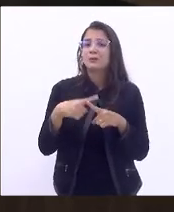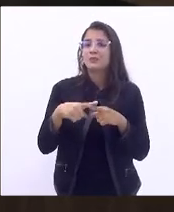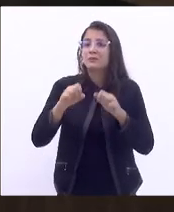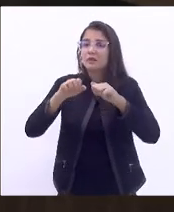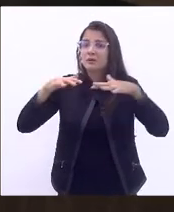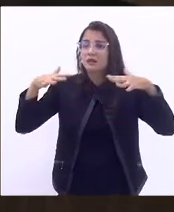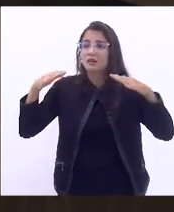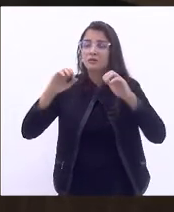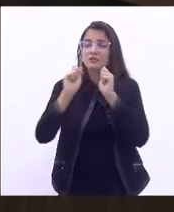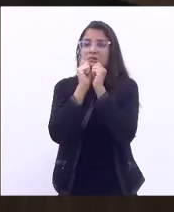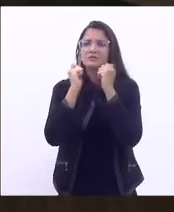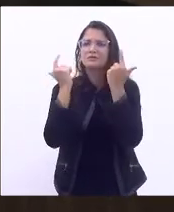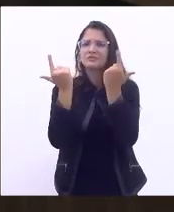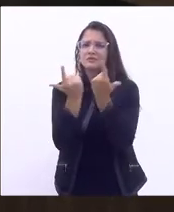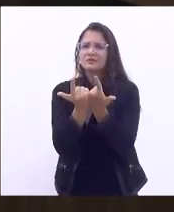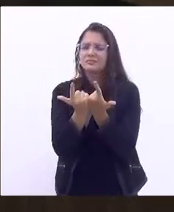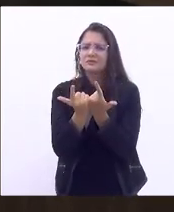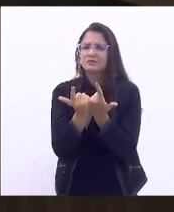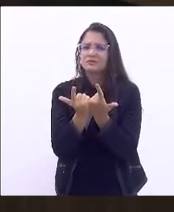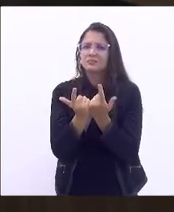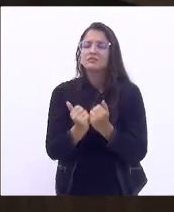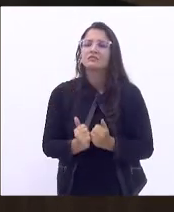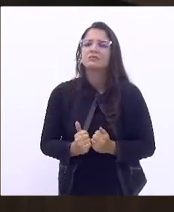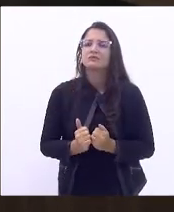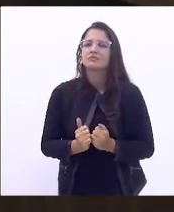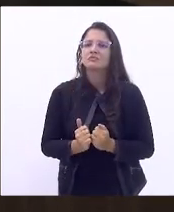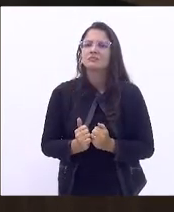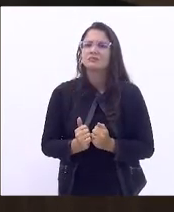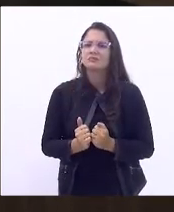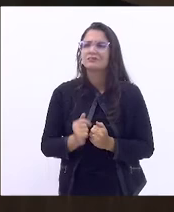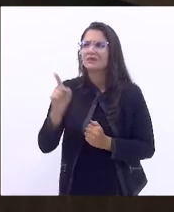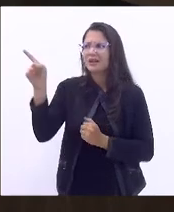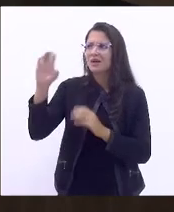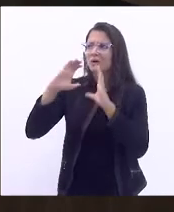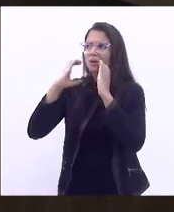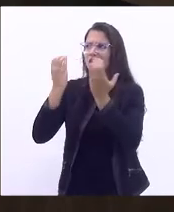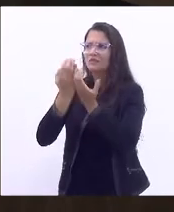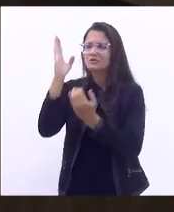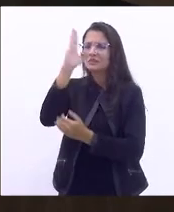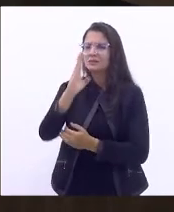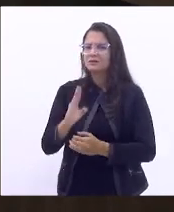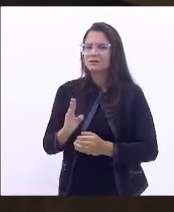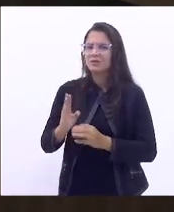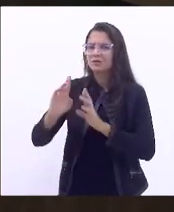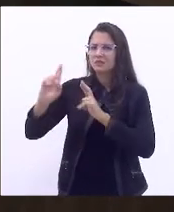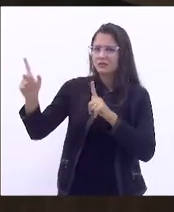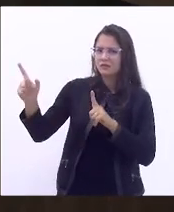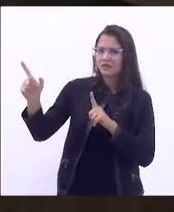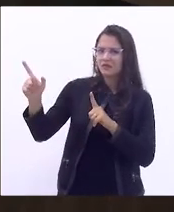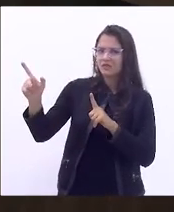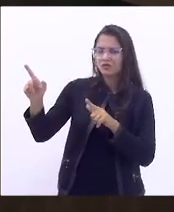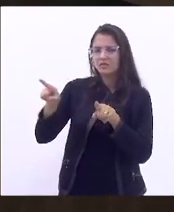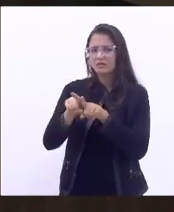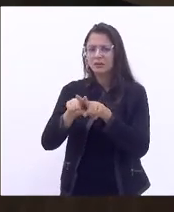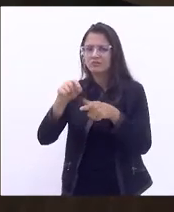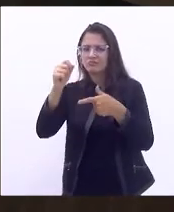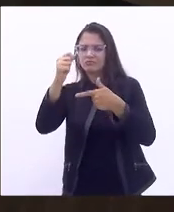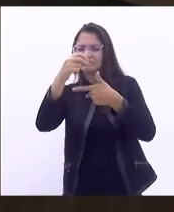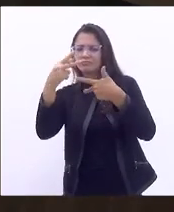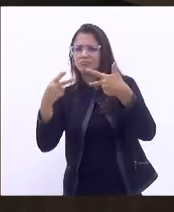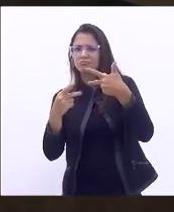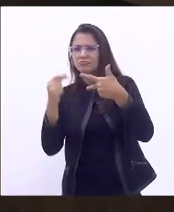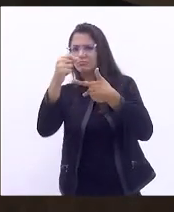Assembleia Legislativa não há de ser diferente do Congresso Nacional nem dos outros poderes legislativos. E já